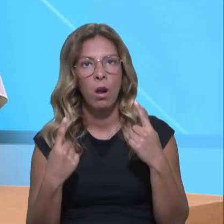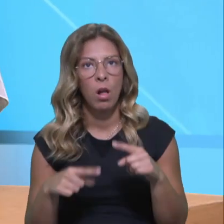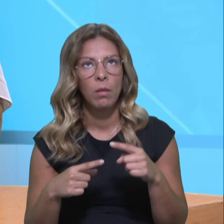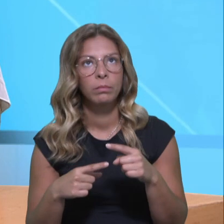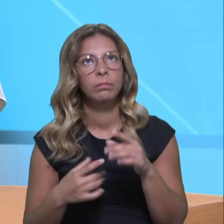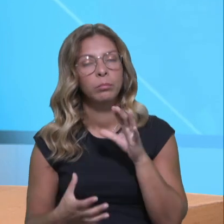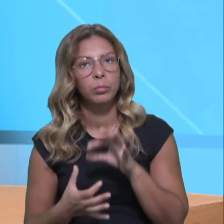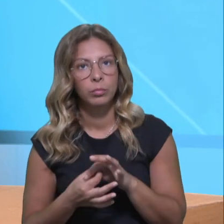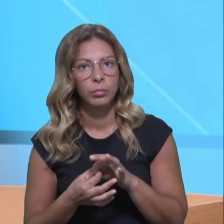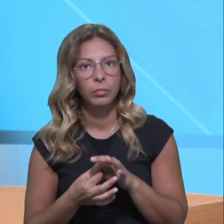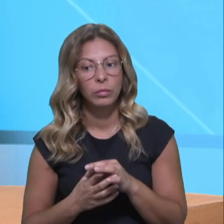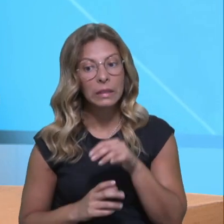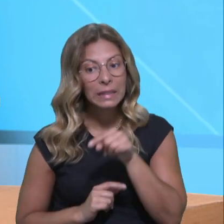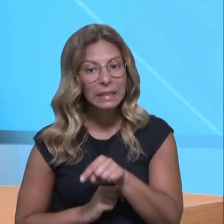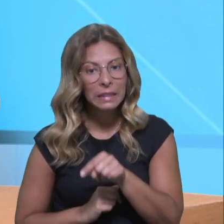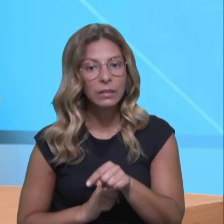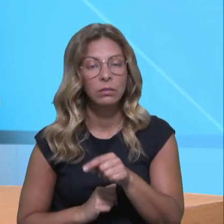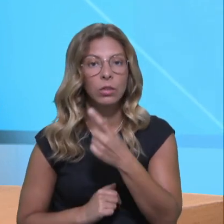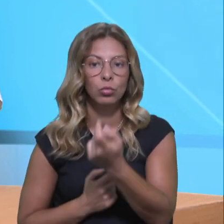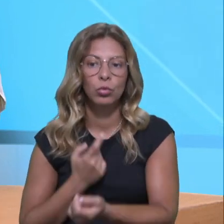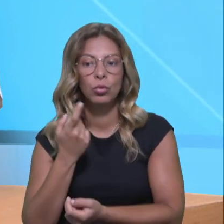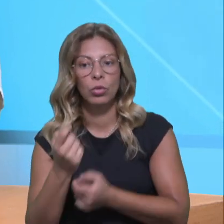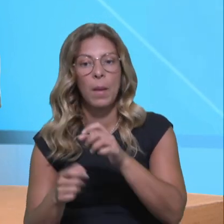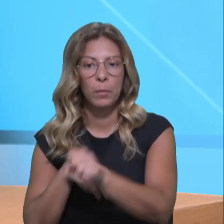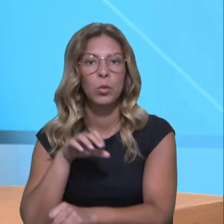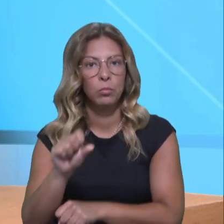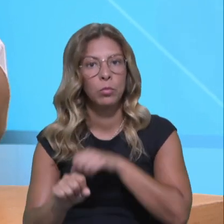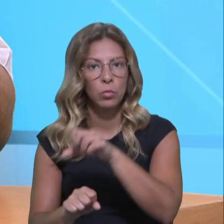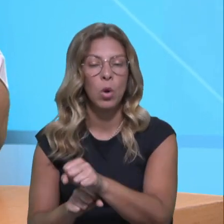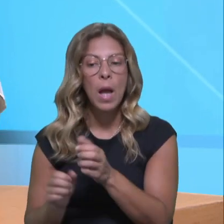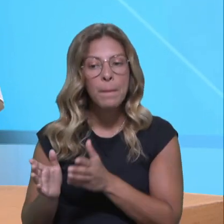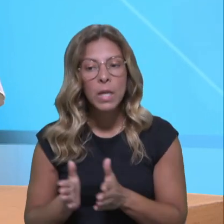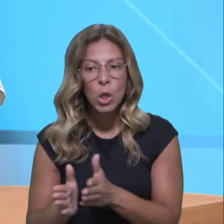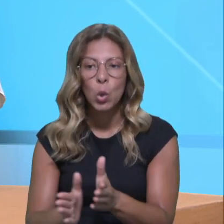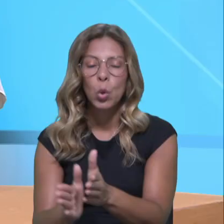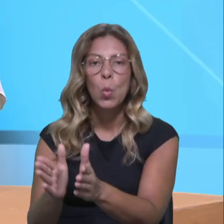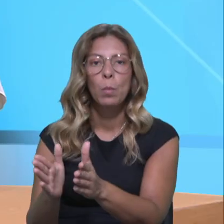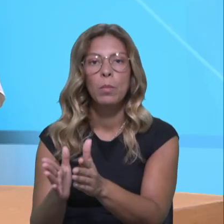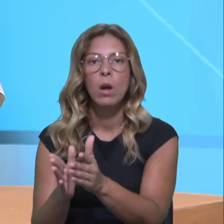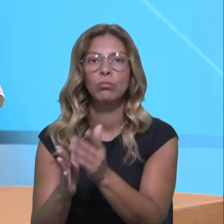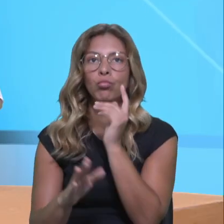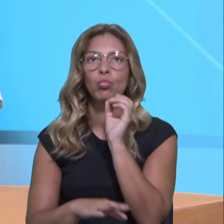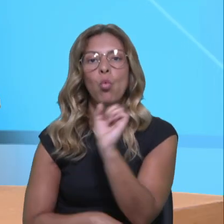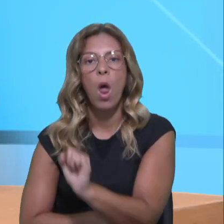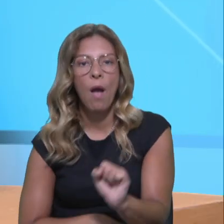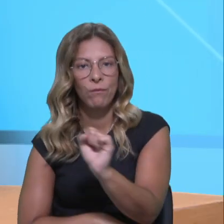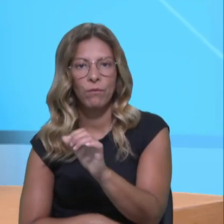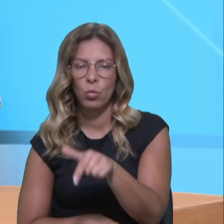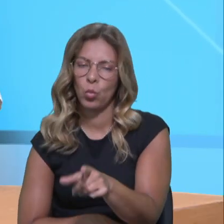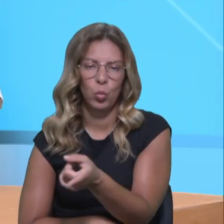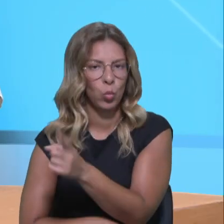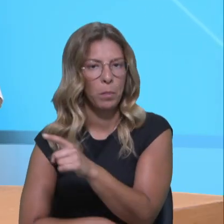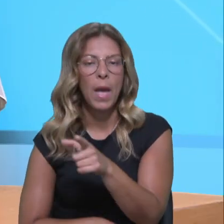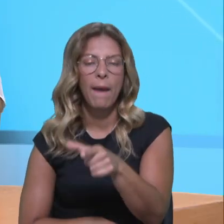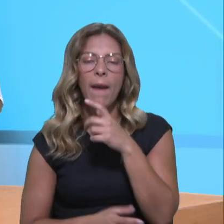discípulos. E este caminho que Jesus vai fazendo com os discípulos não se trata de um caminho geográfico, mas trata-se de uma grande caminhada